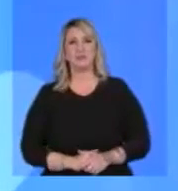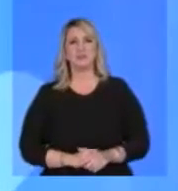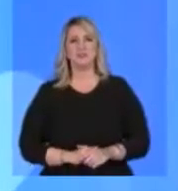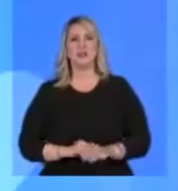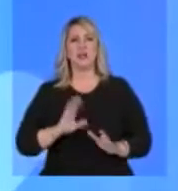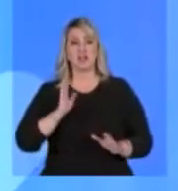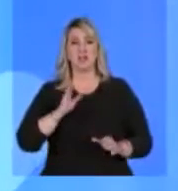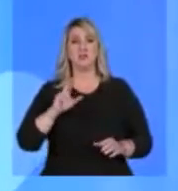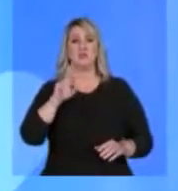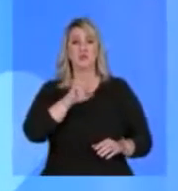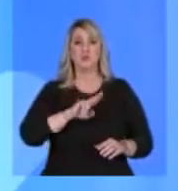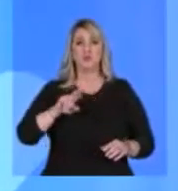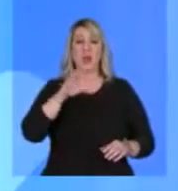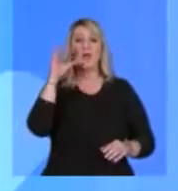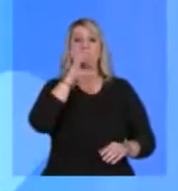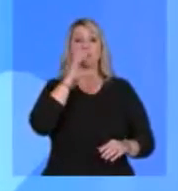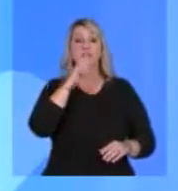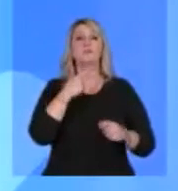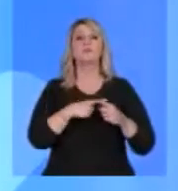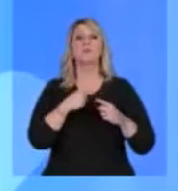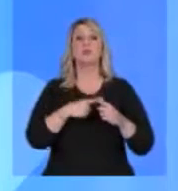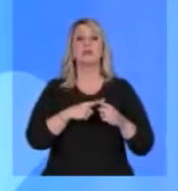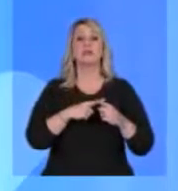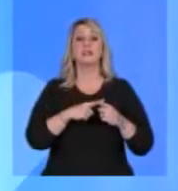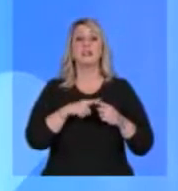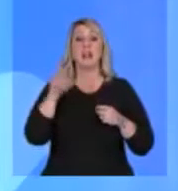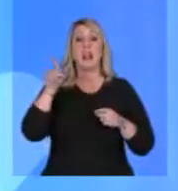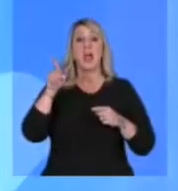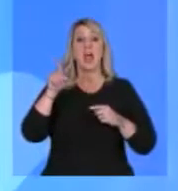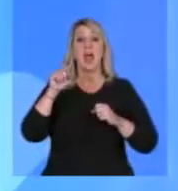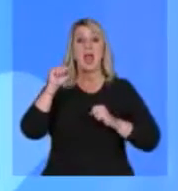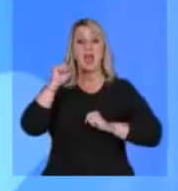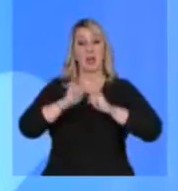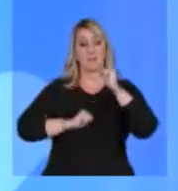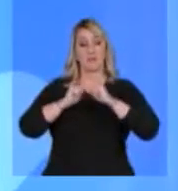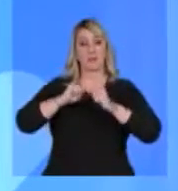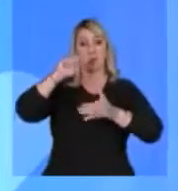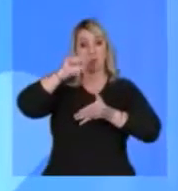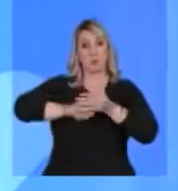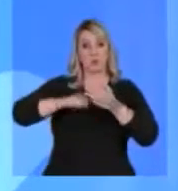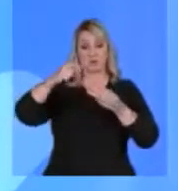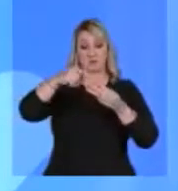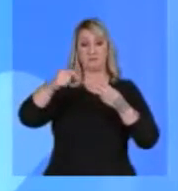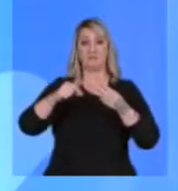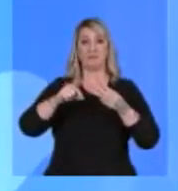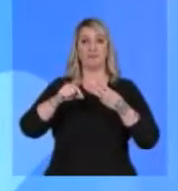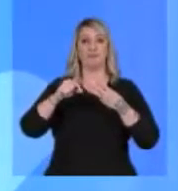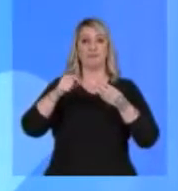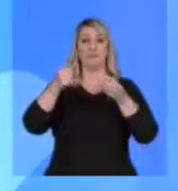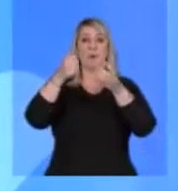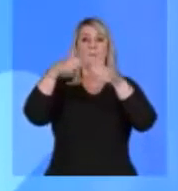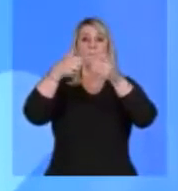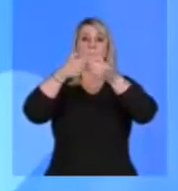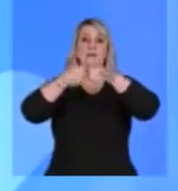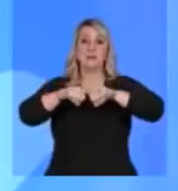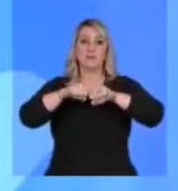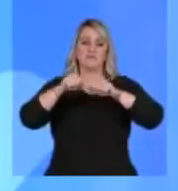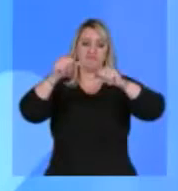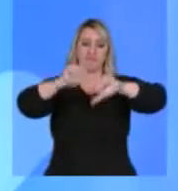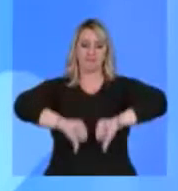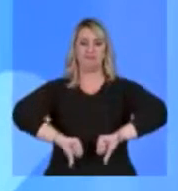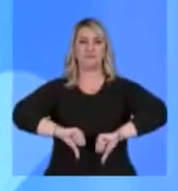é o que nós utilizamos a emergência porque porque a empreiteira que foi contratado licitação ela quebrou e nós não podíamos deixar